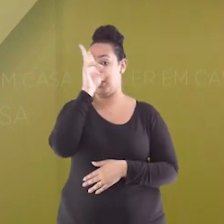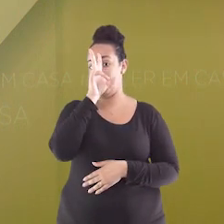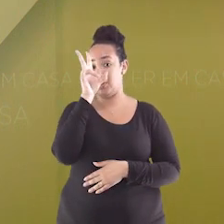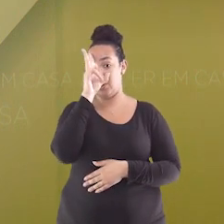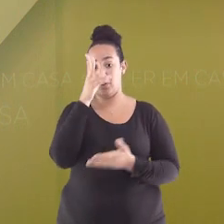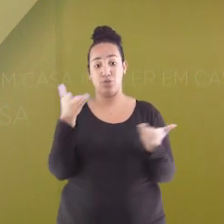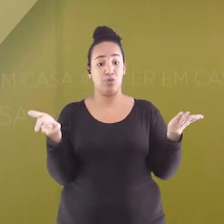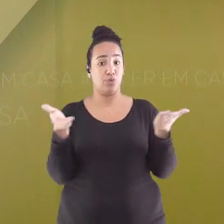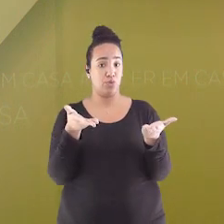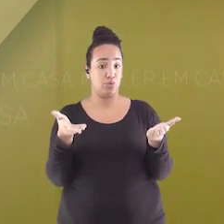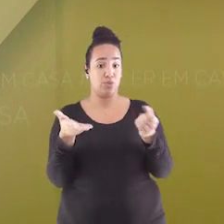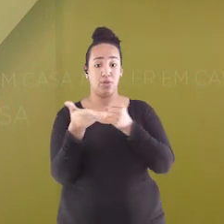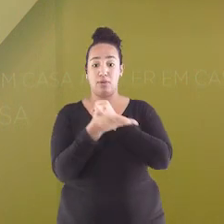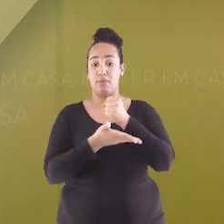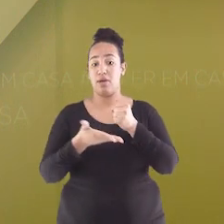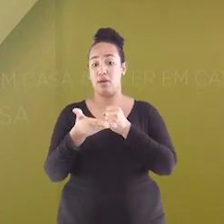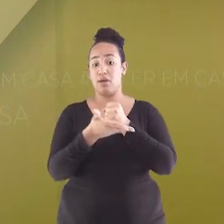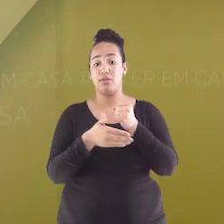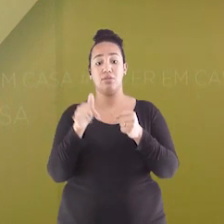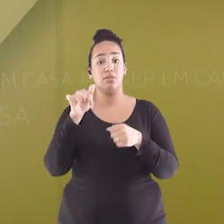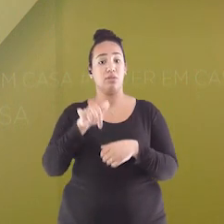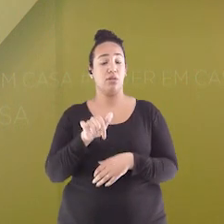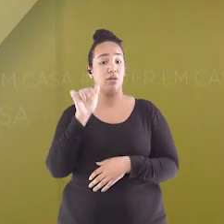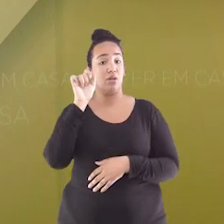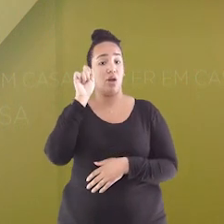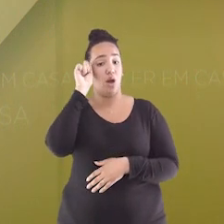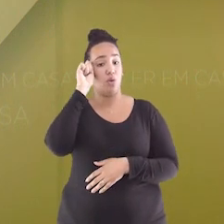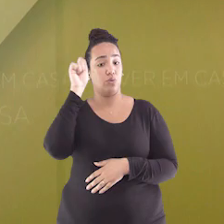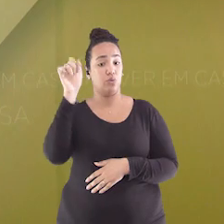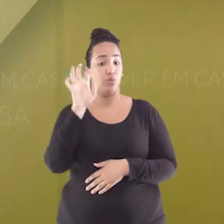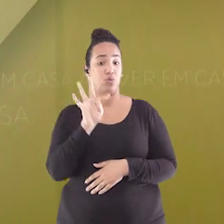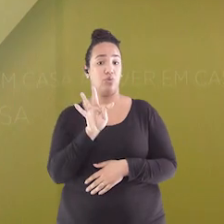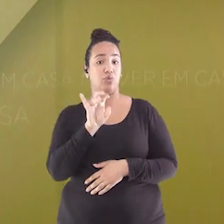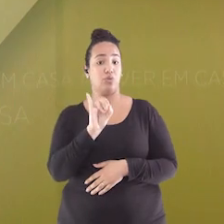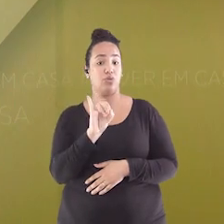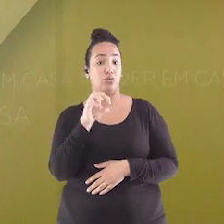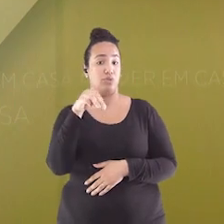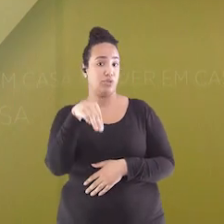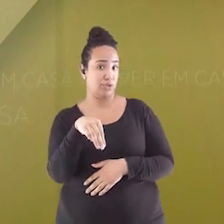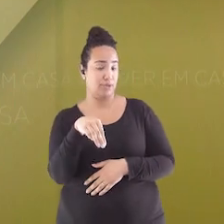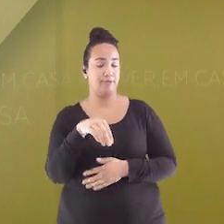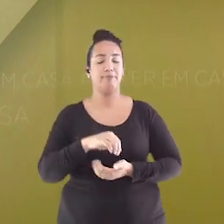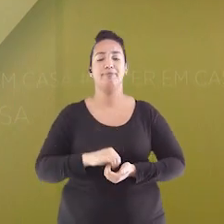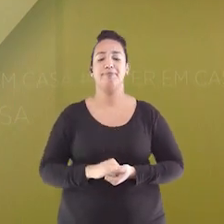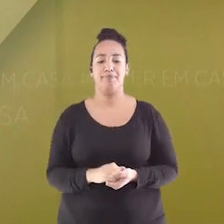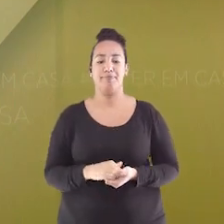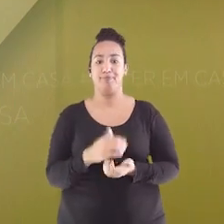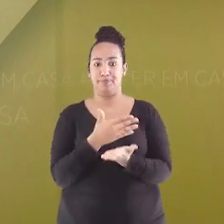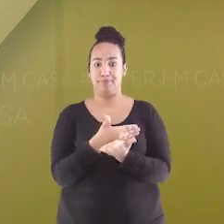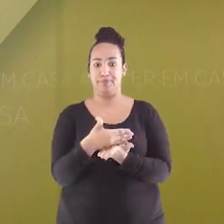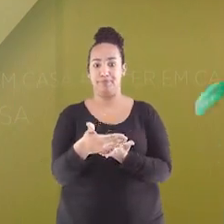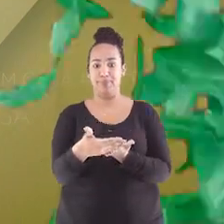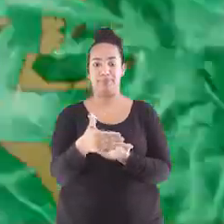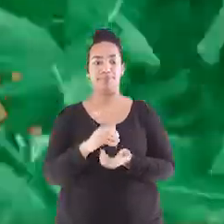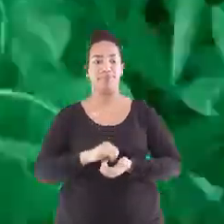contar é baseada na obra Perigoso, de Tim Warnes. Vamos à história? Vamos